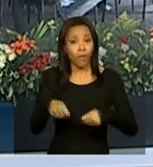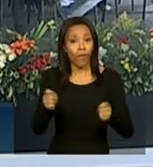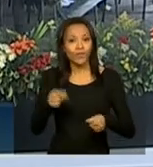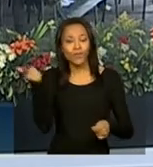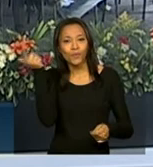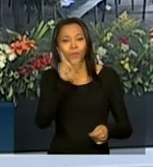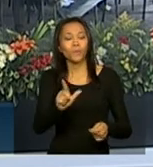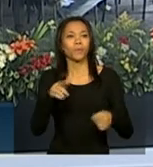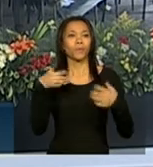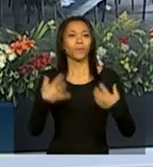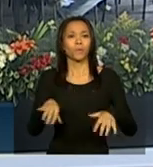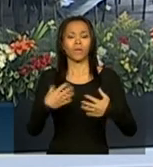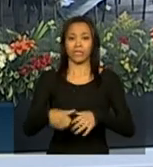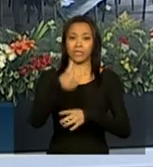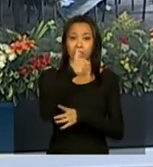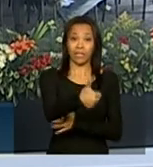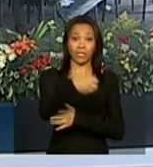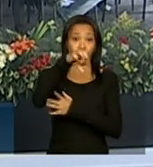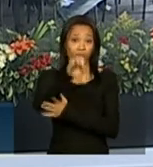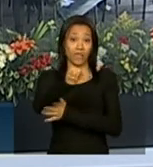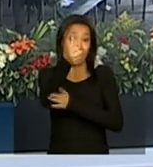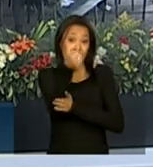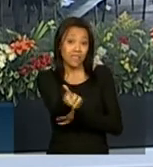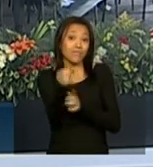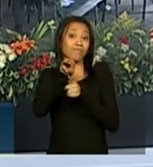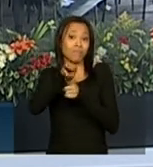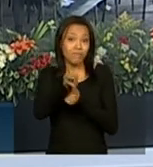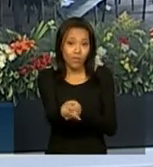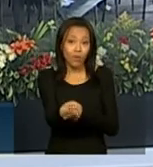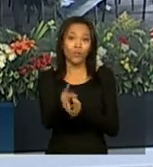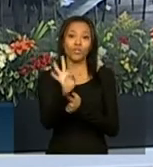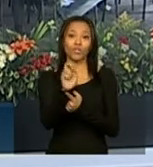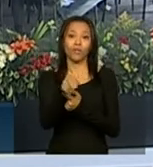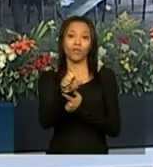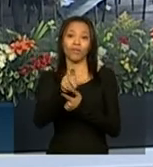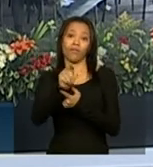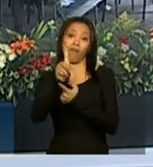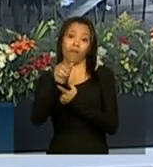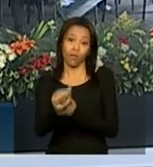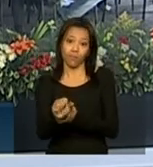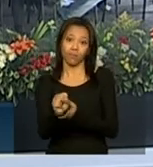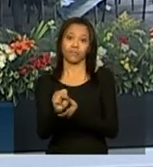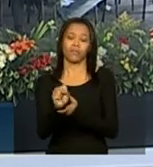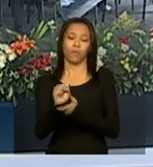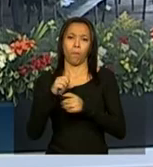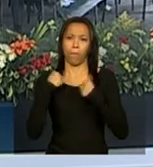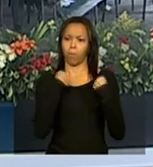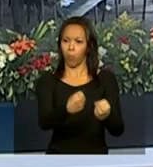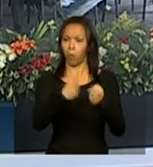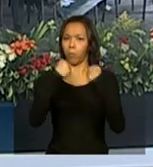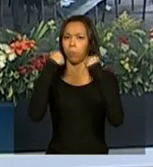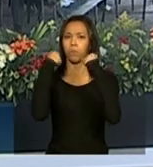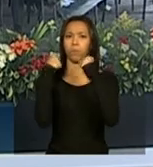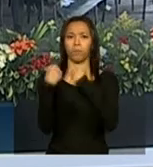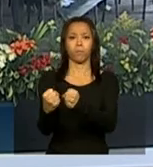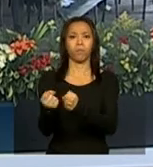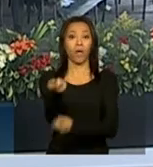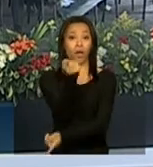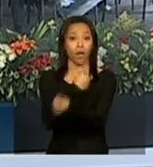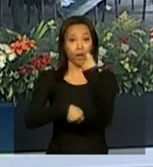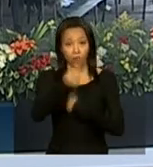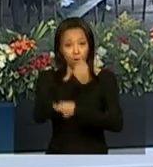marca histórica de 196 milhões de toneladas, impacta positivamente na economia